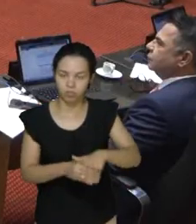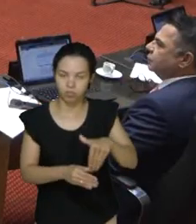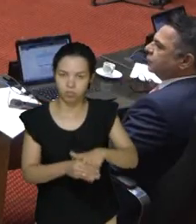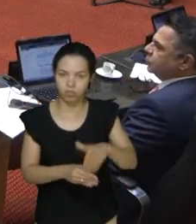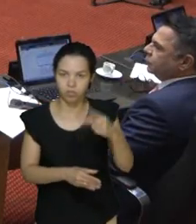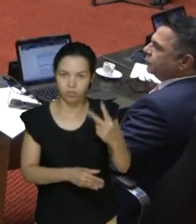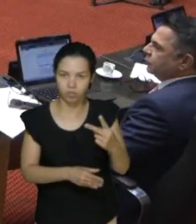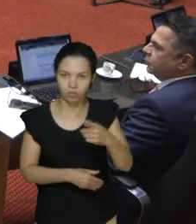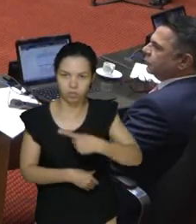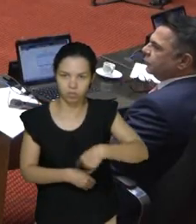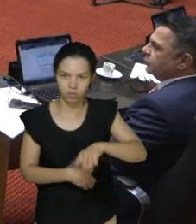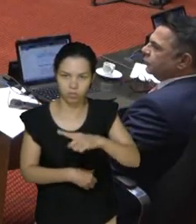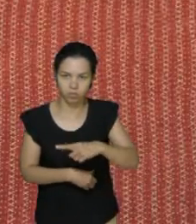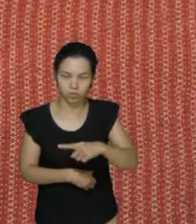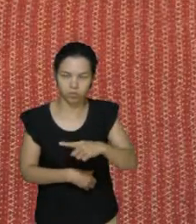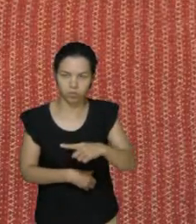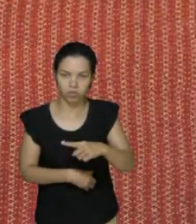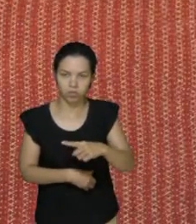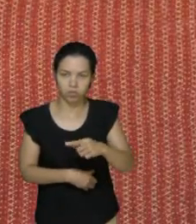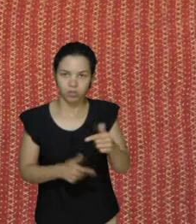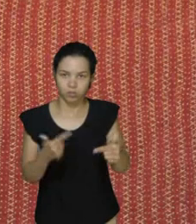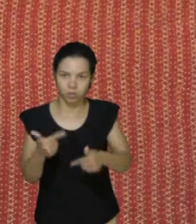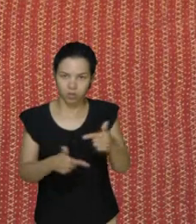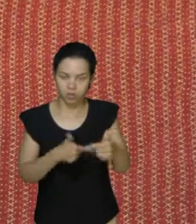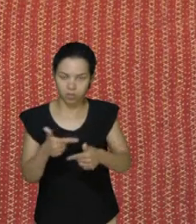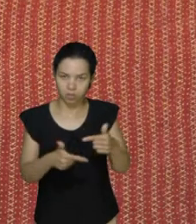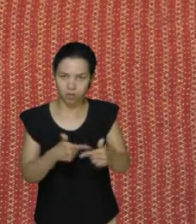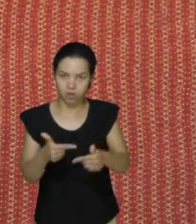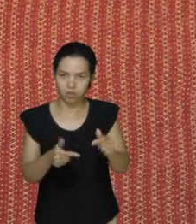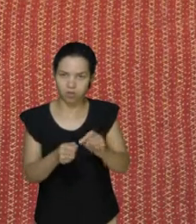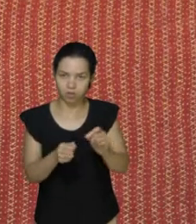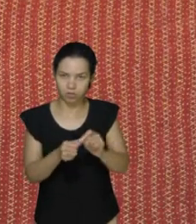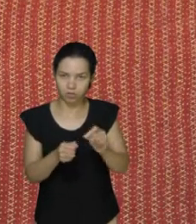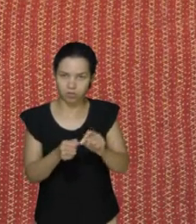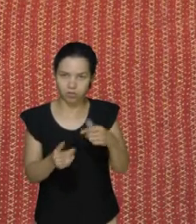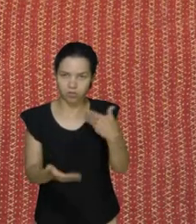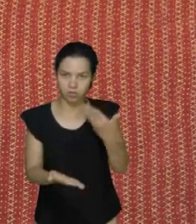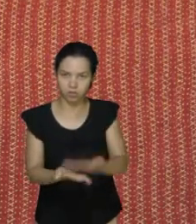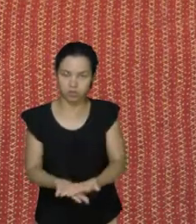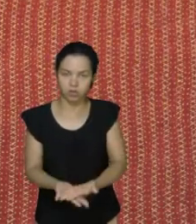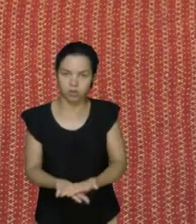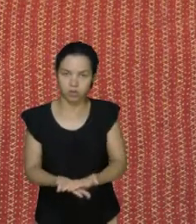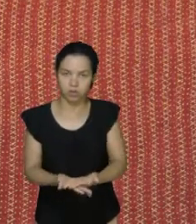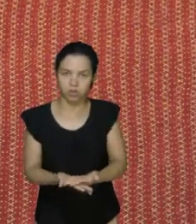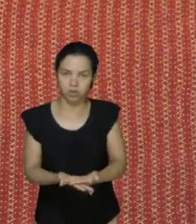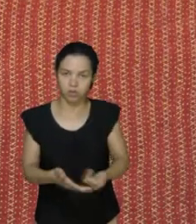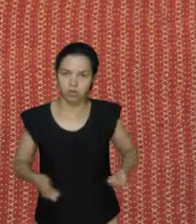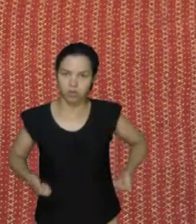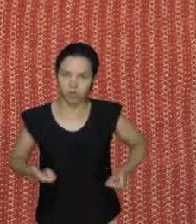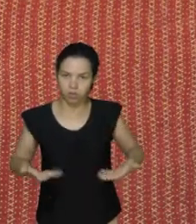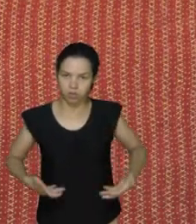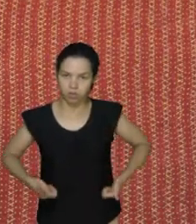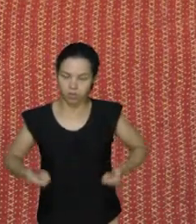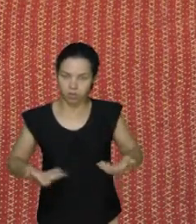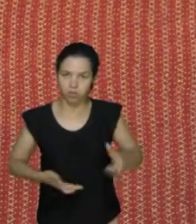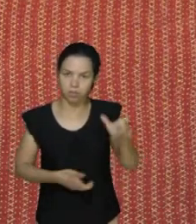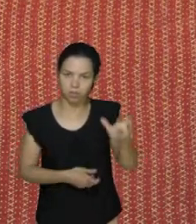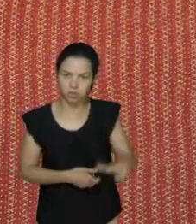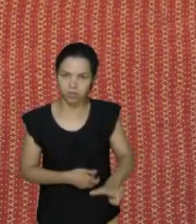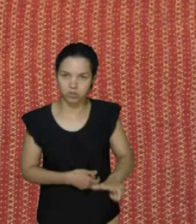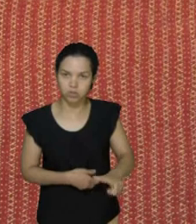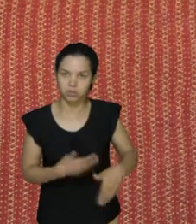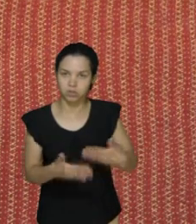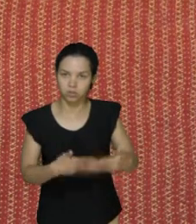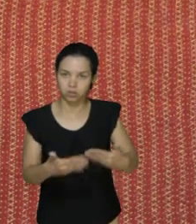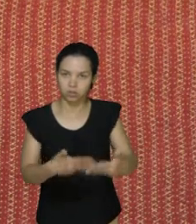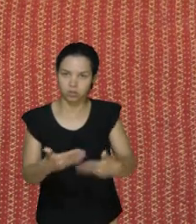para que a gente dê razão ao trabalho que foi feito até então aqui, que custa muito para o contribuinte, a tramitação